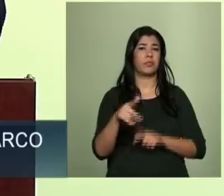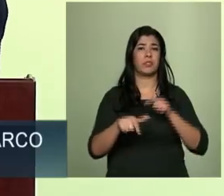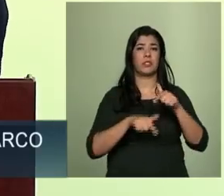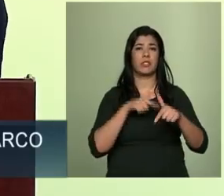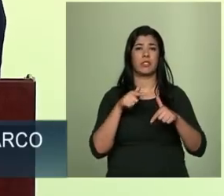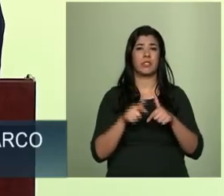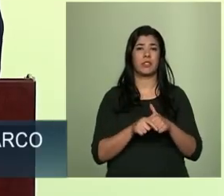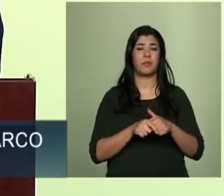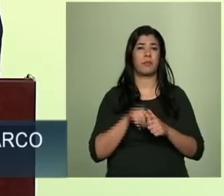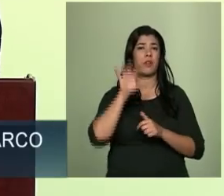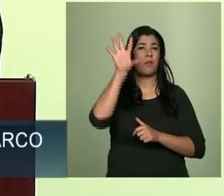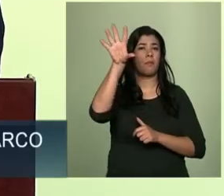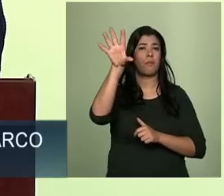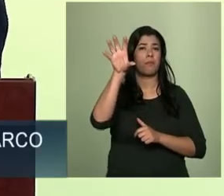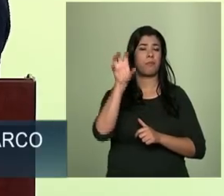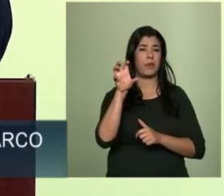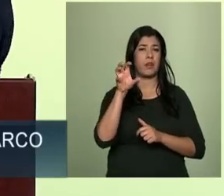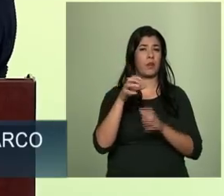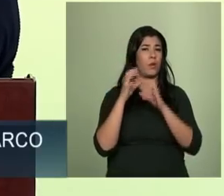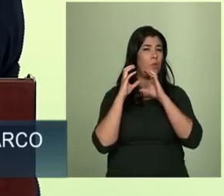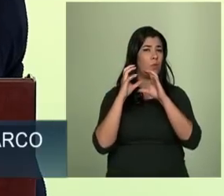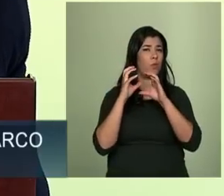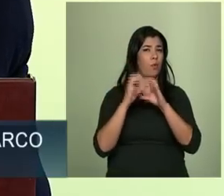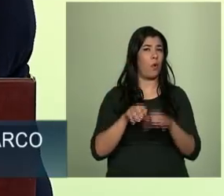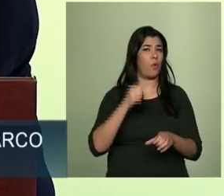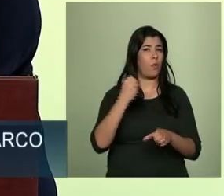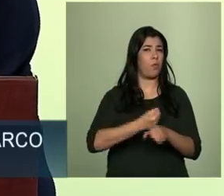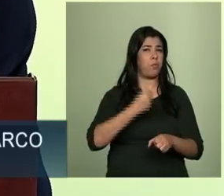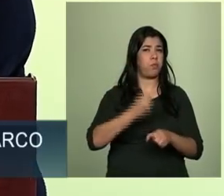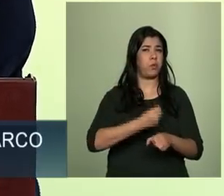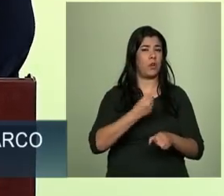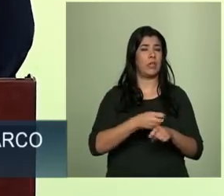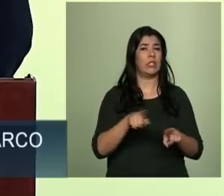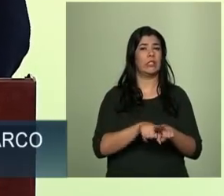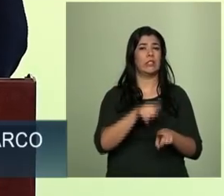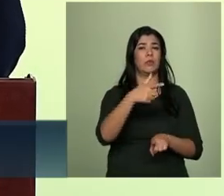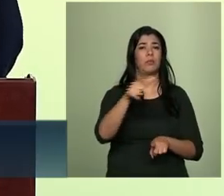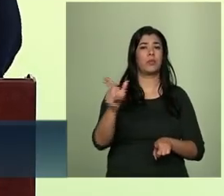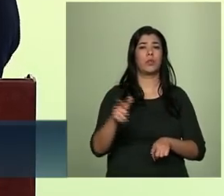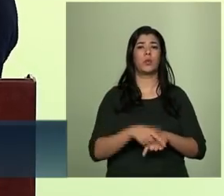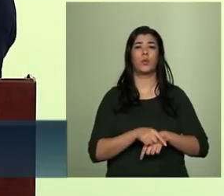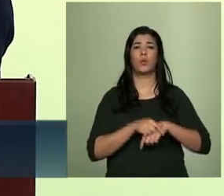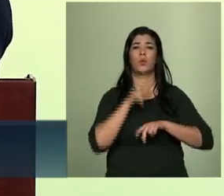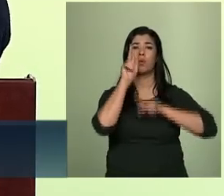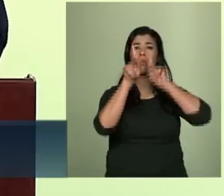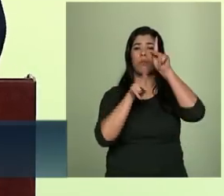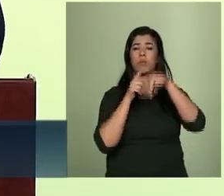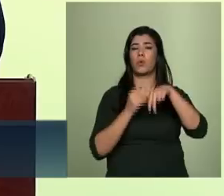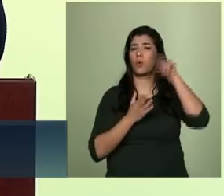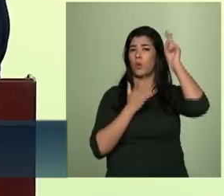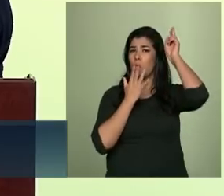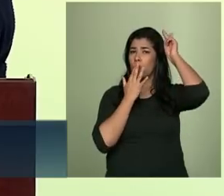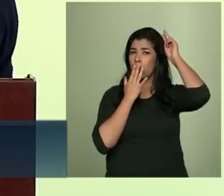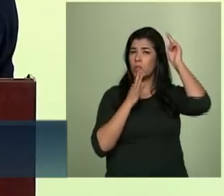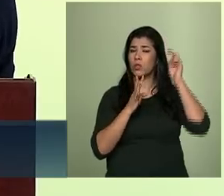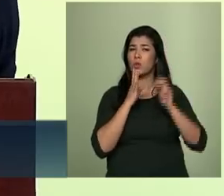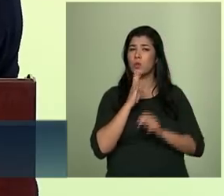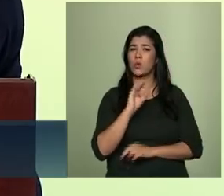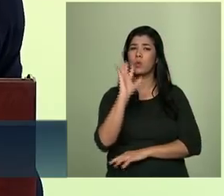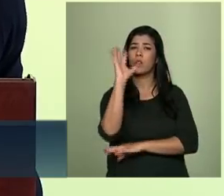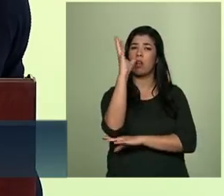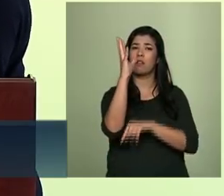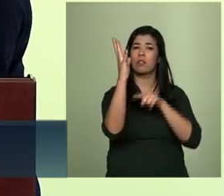coco, daquela população, daquele povo indígena que detém sobre uma determinada semente ou sobre determinada árvore o seu conhecimento,